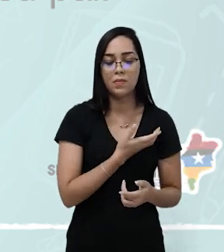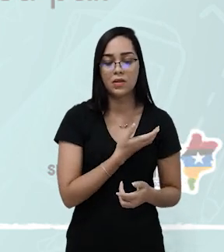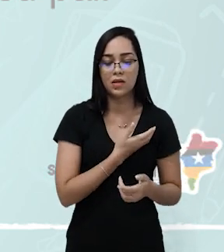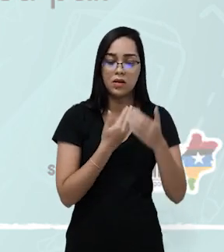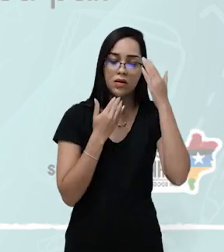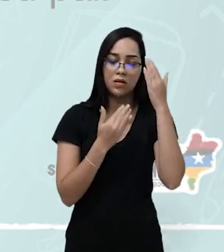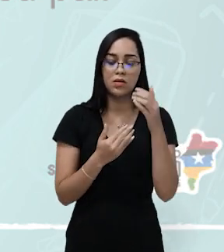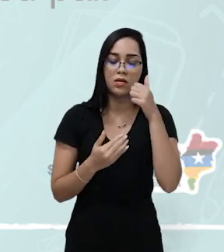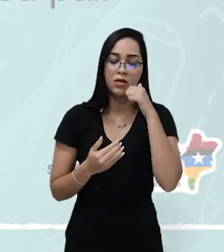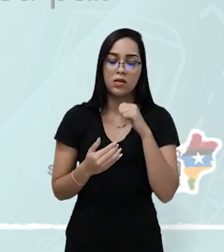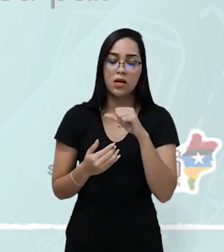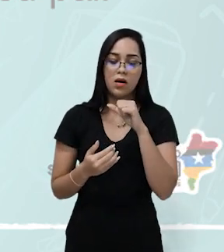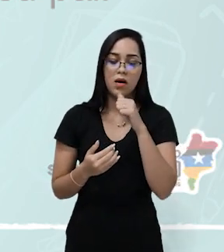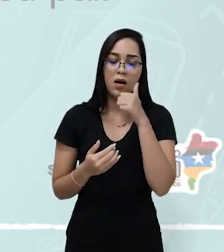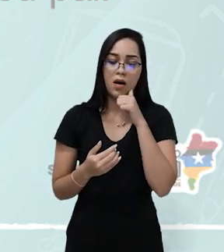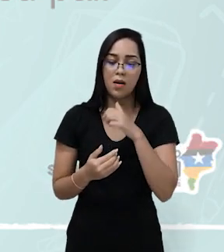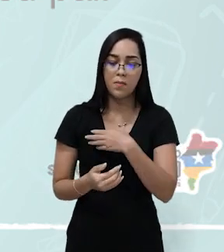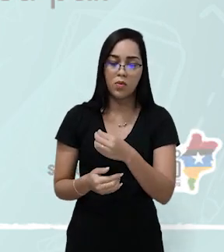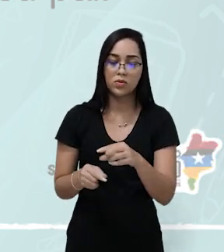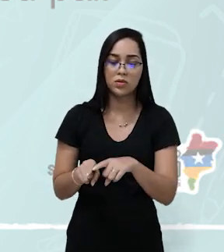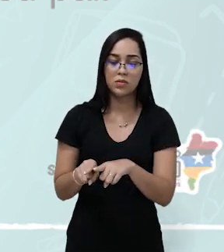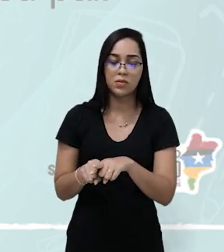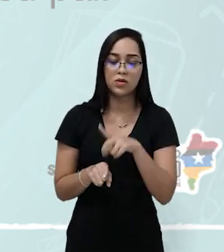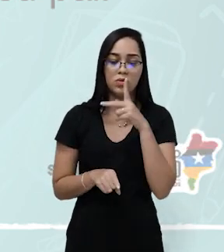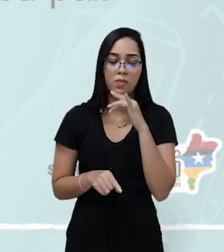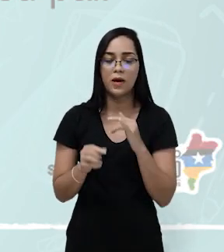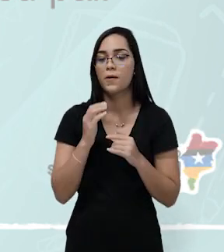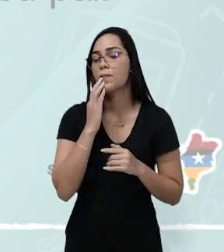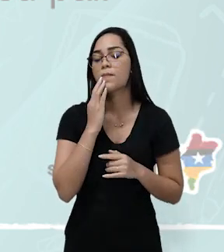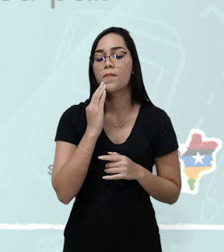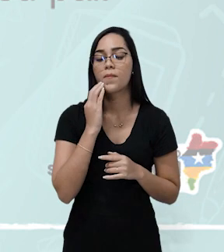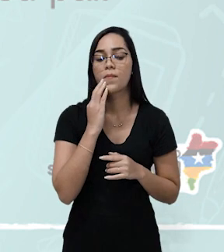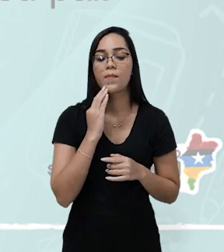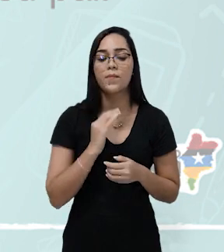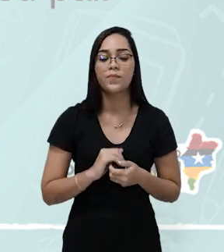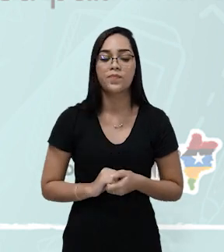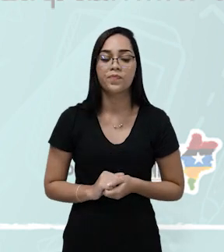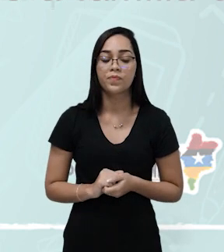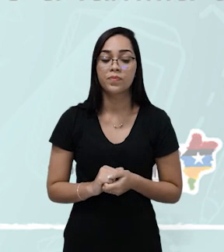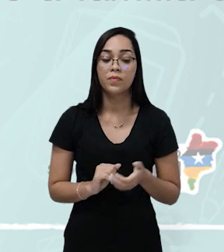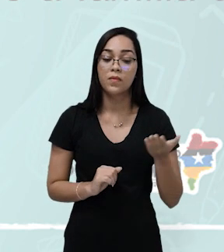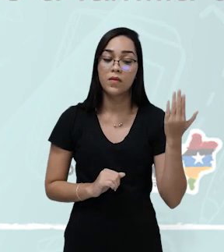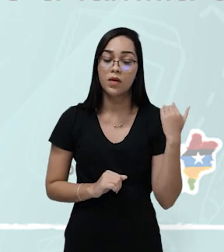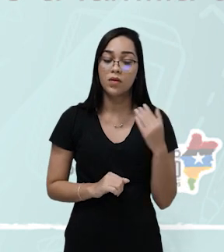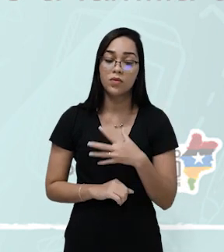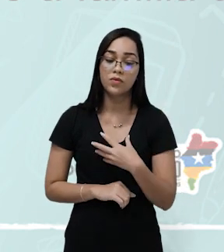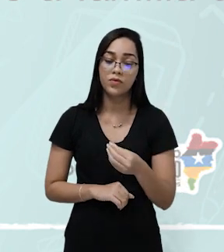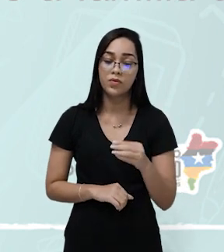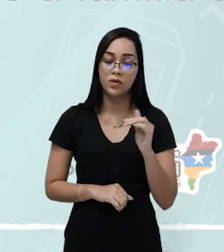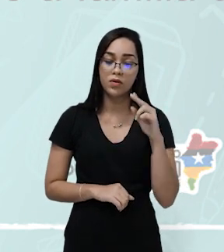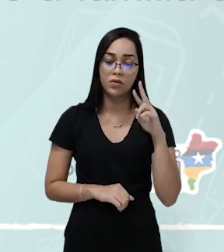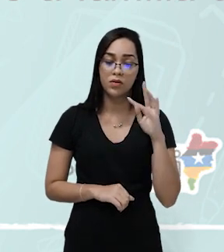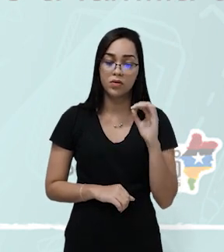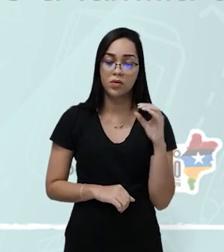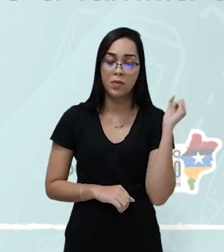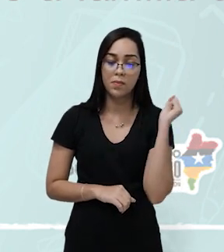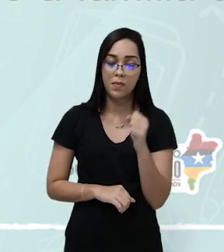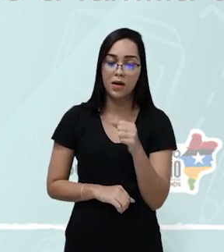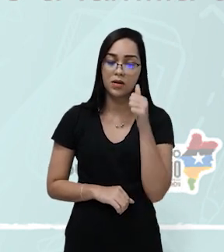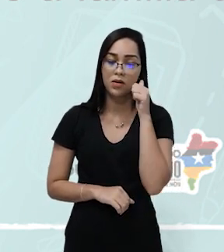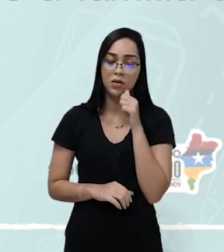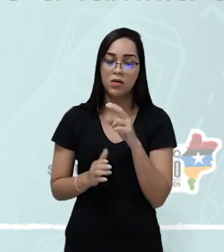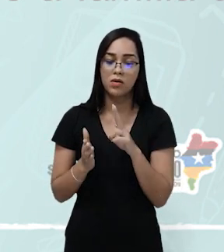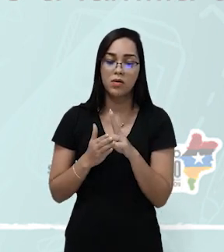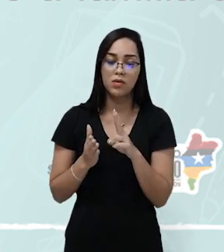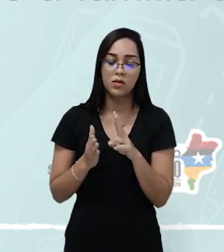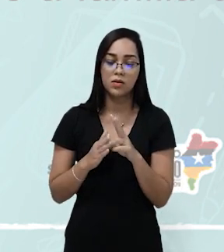amizade e a gratidão tanto da moça quanto do seu pai. Em certo momento, o filho de Dom Antônio